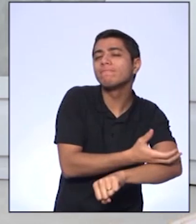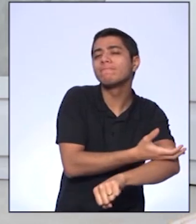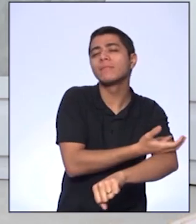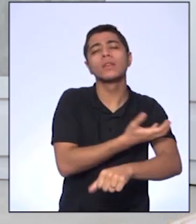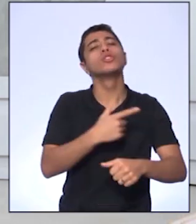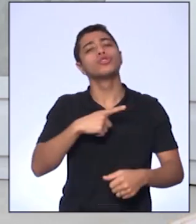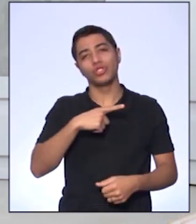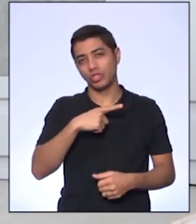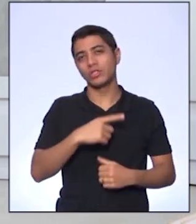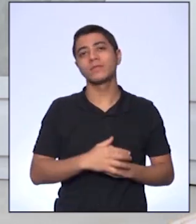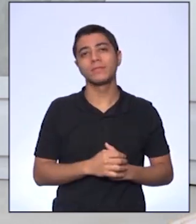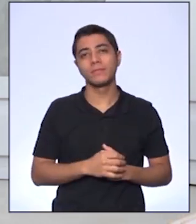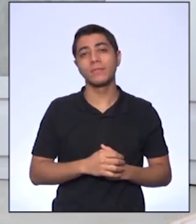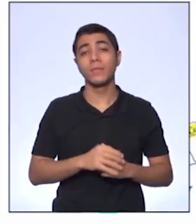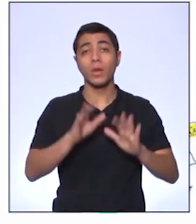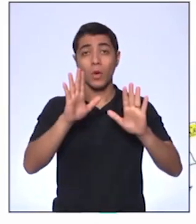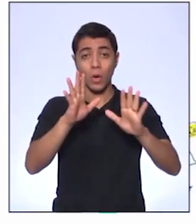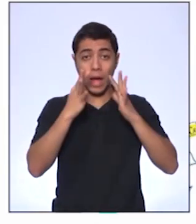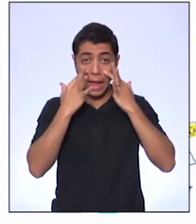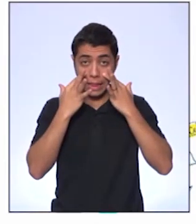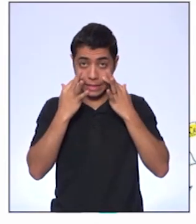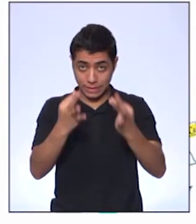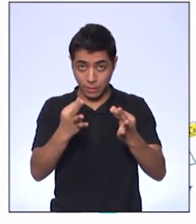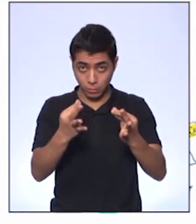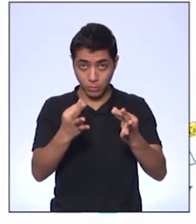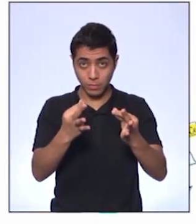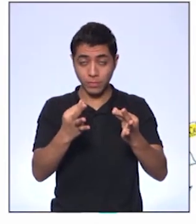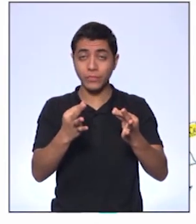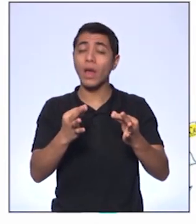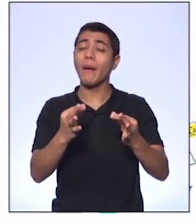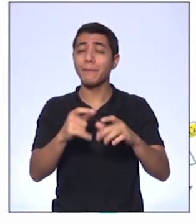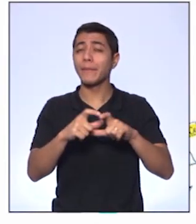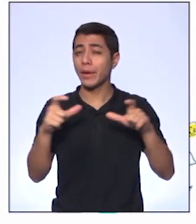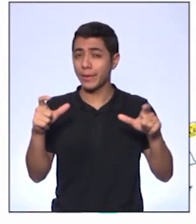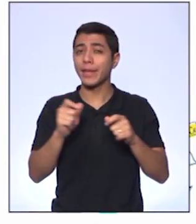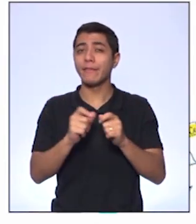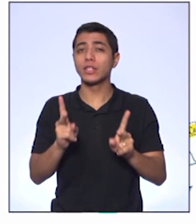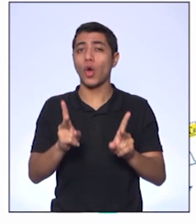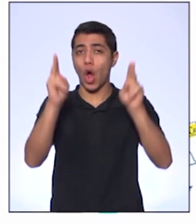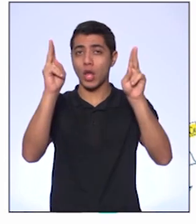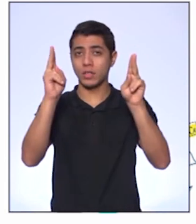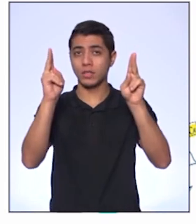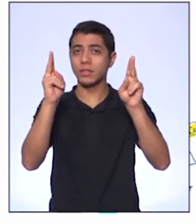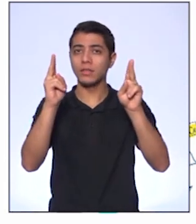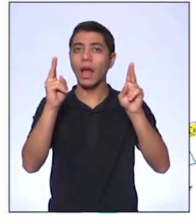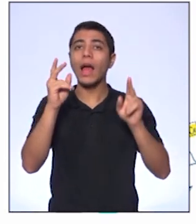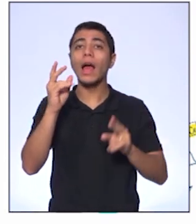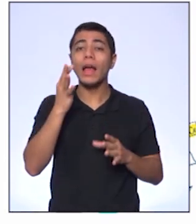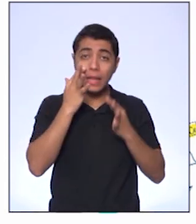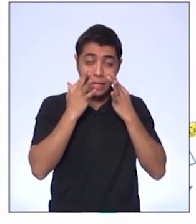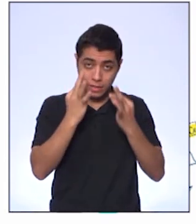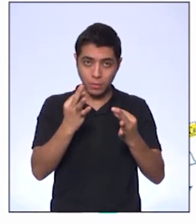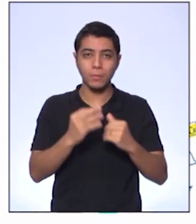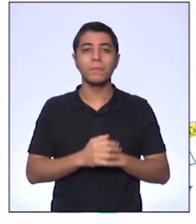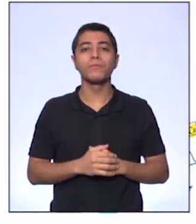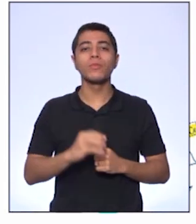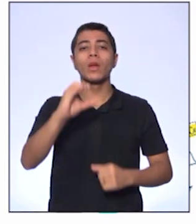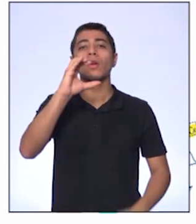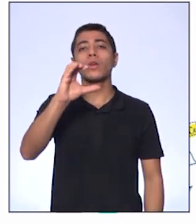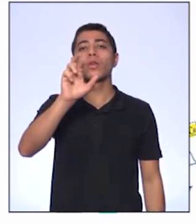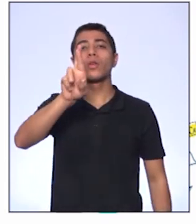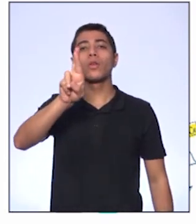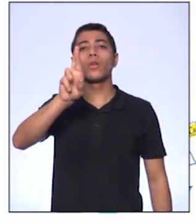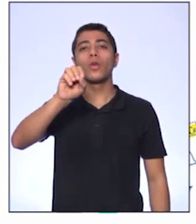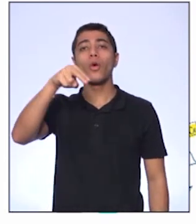ó. Bom, fica aqui só com a questão agora, eu vou ler para os meninos. O exercício da crônica.